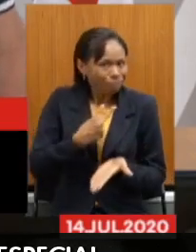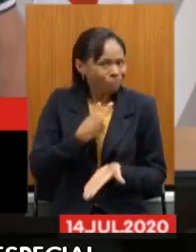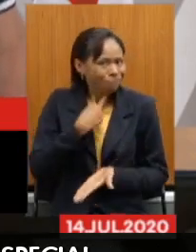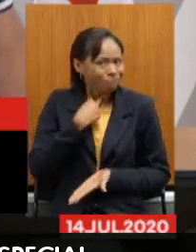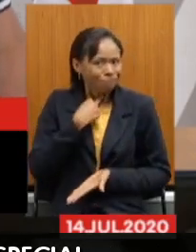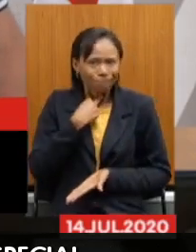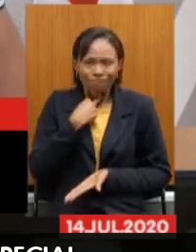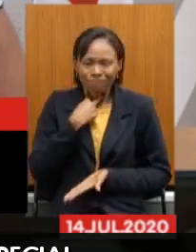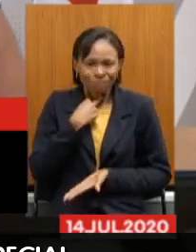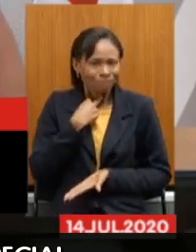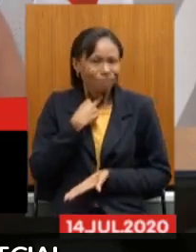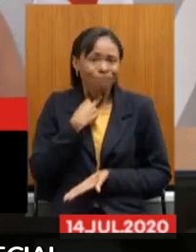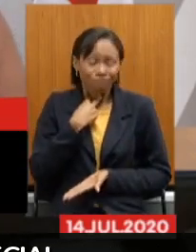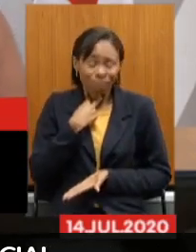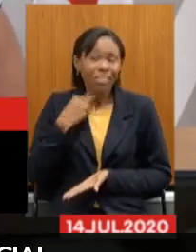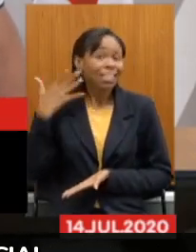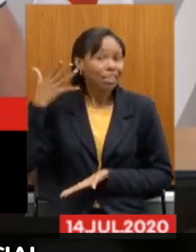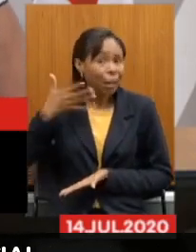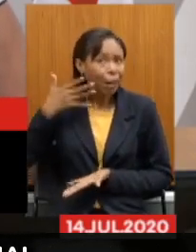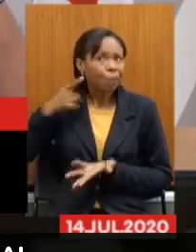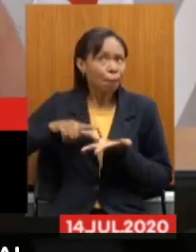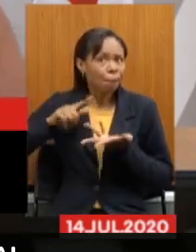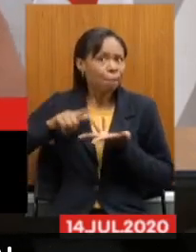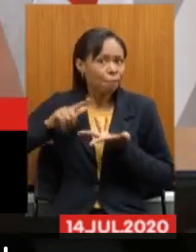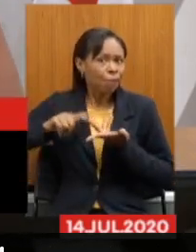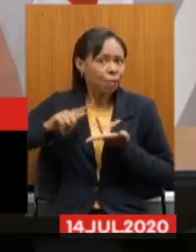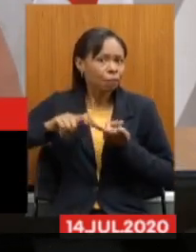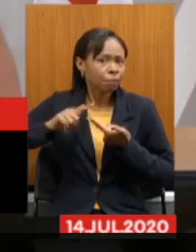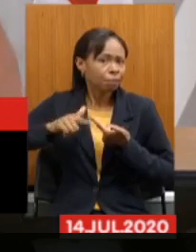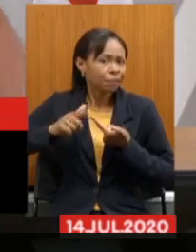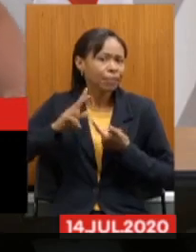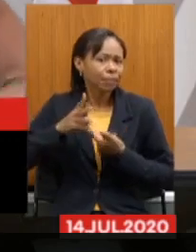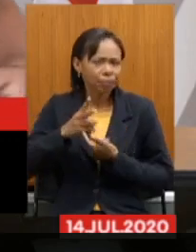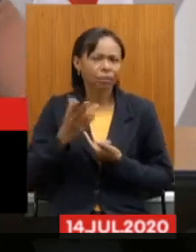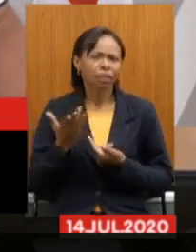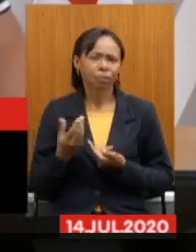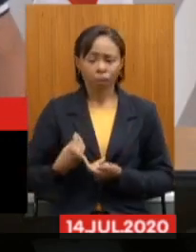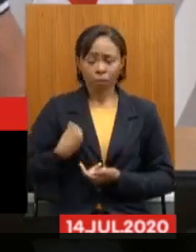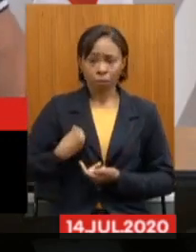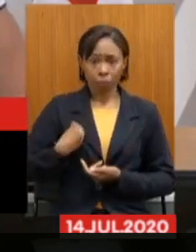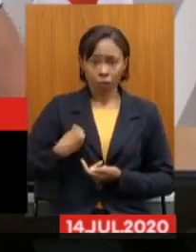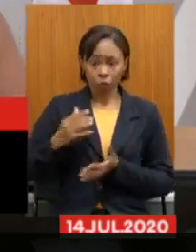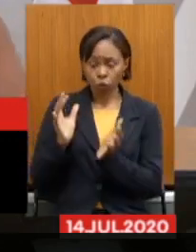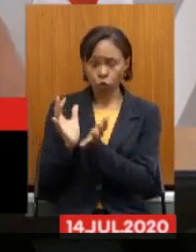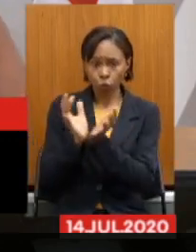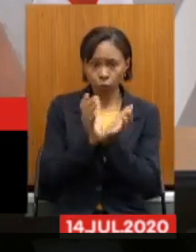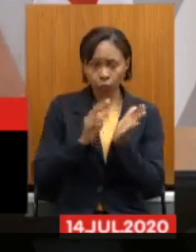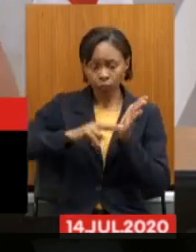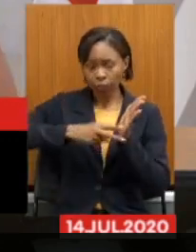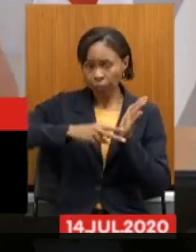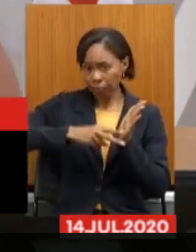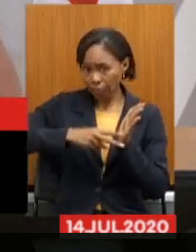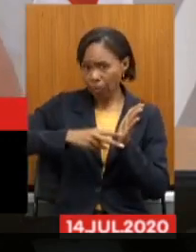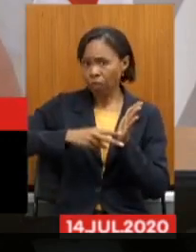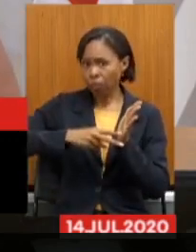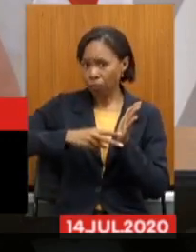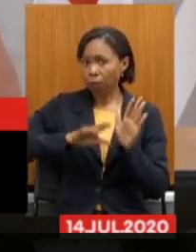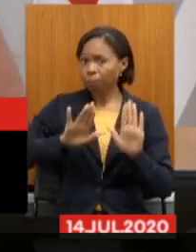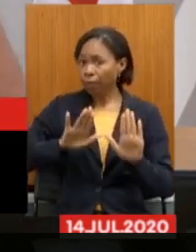das discussões desse parlamento a participação não só das entidades sindicais, mas da nossa